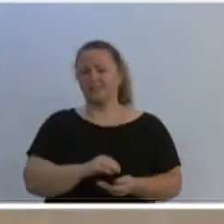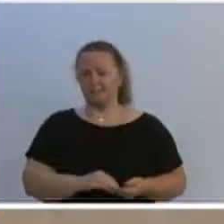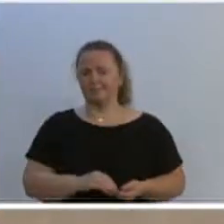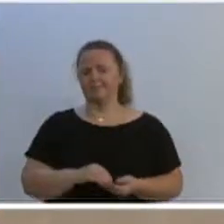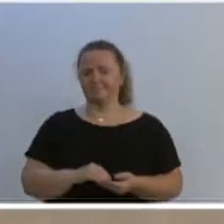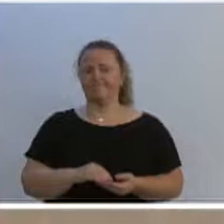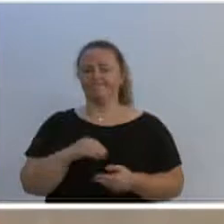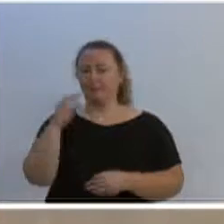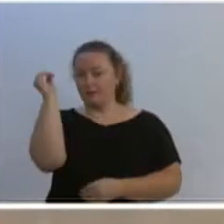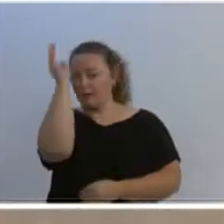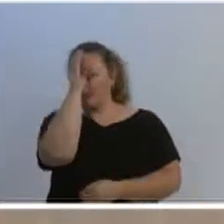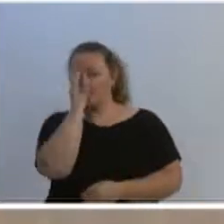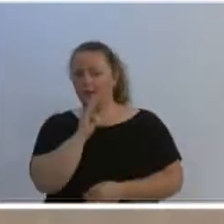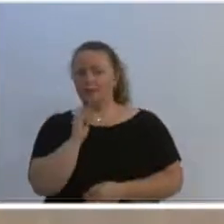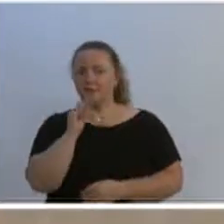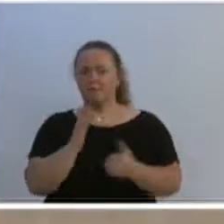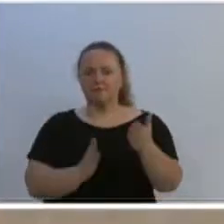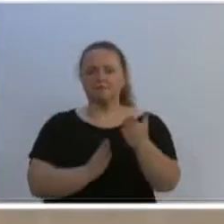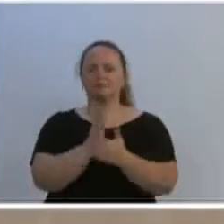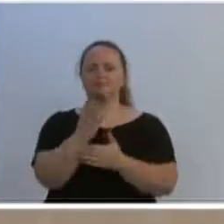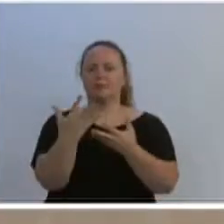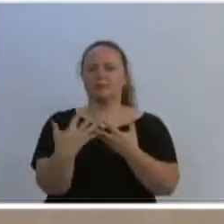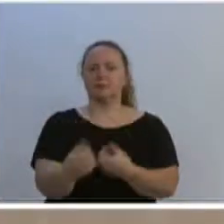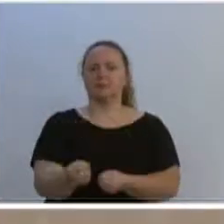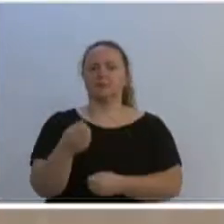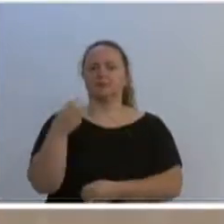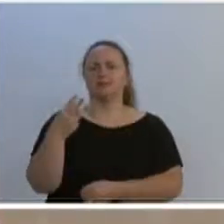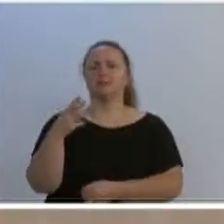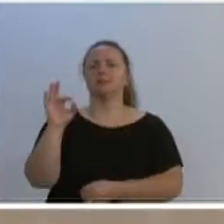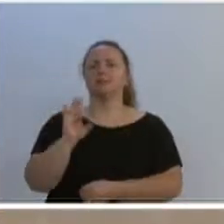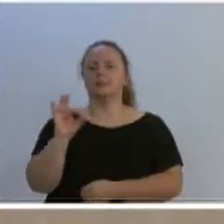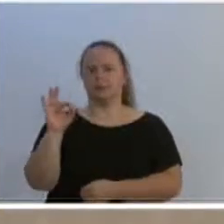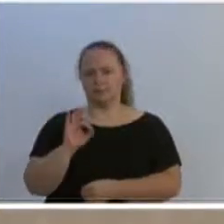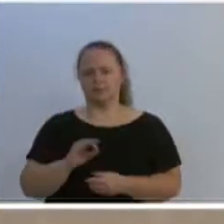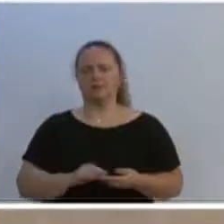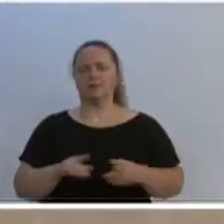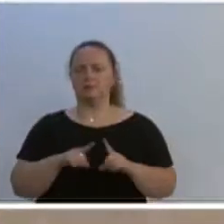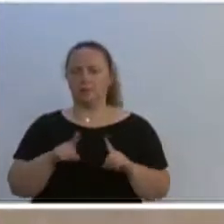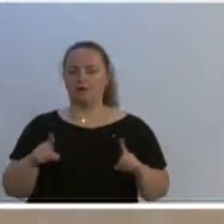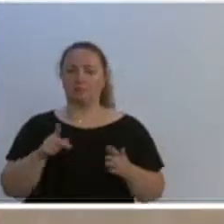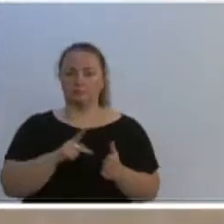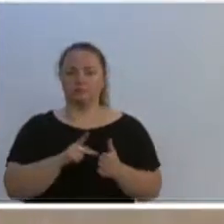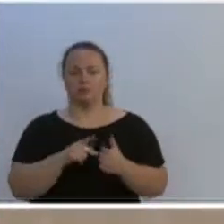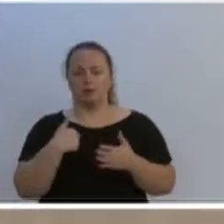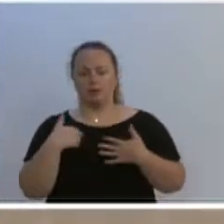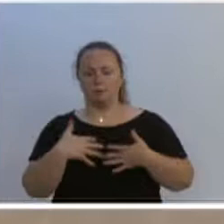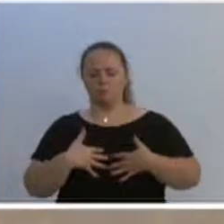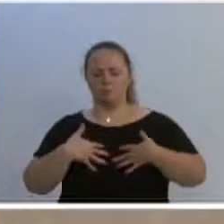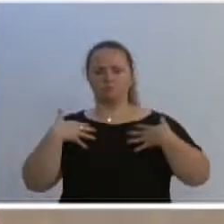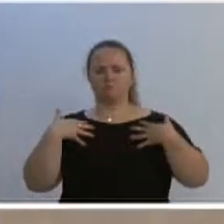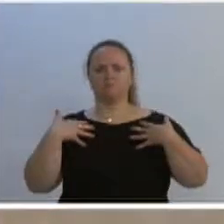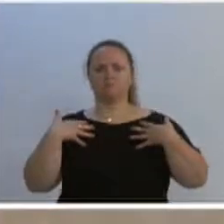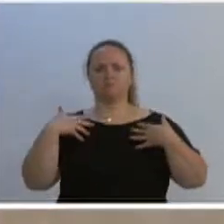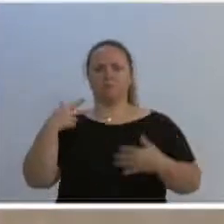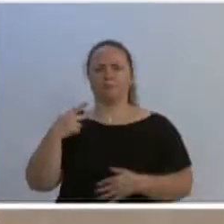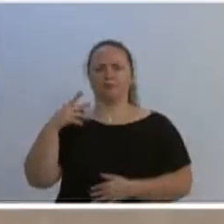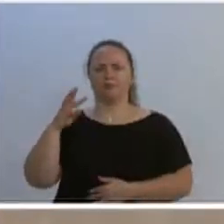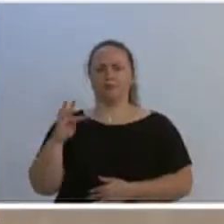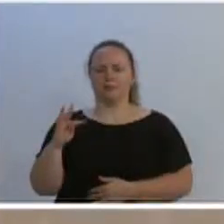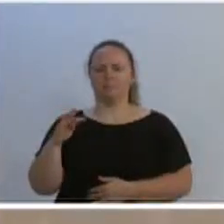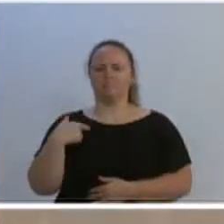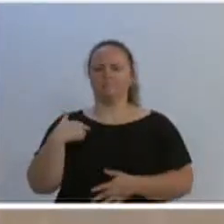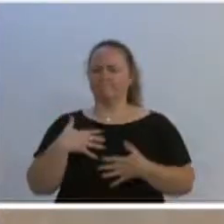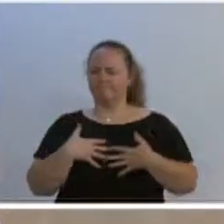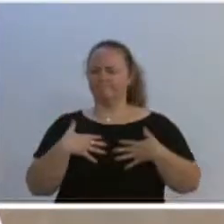os brasileiros. Eu quero dizer para Vossa Excelência que eu me orgulho muito do governo do Partido dos Trabalhadores, porque eu sou de origem muito